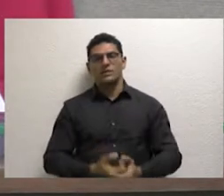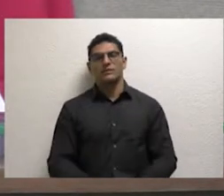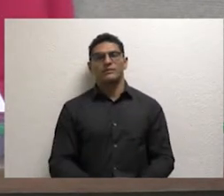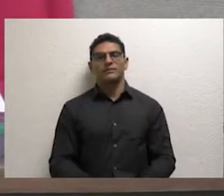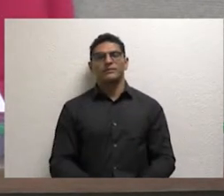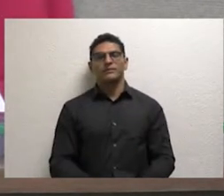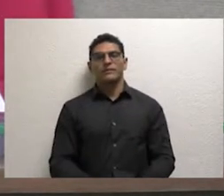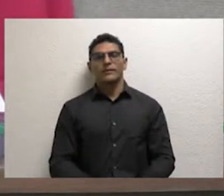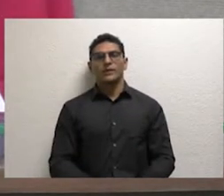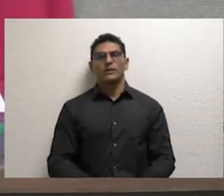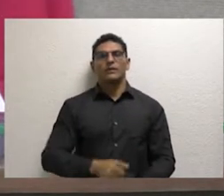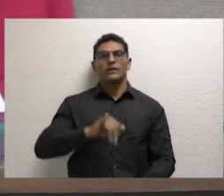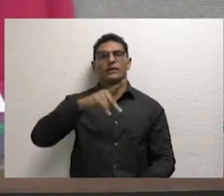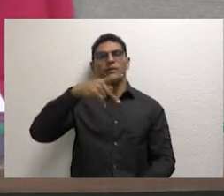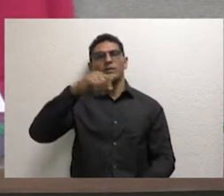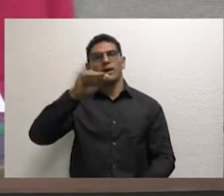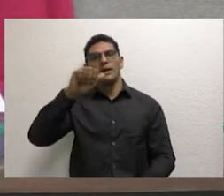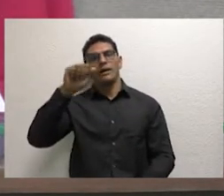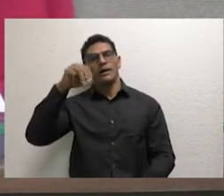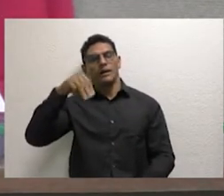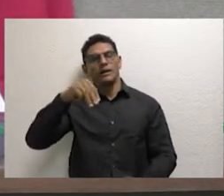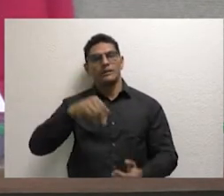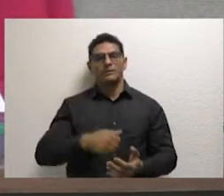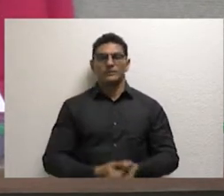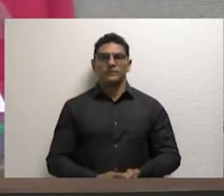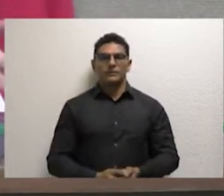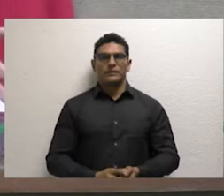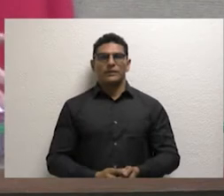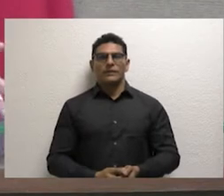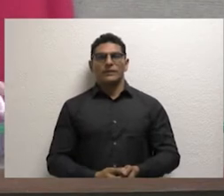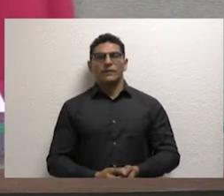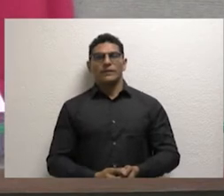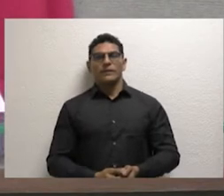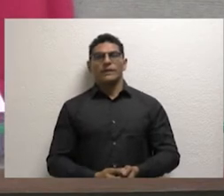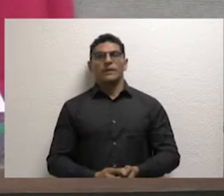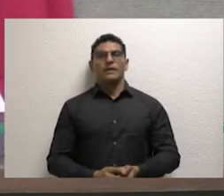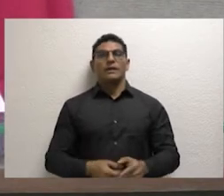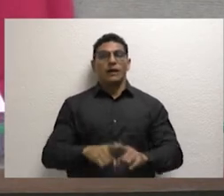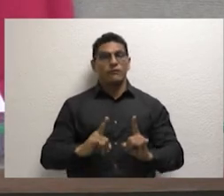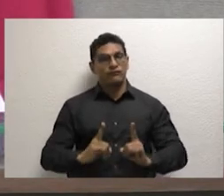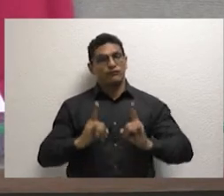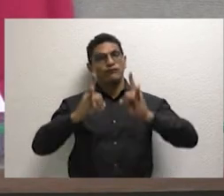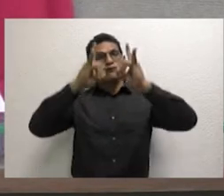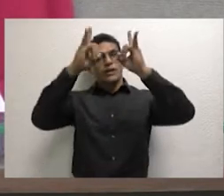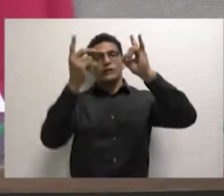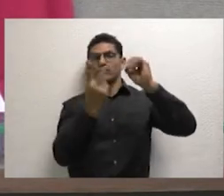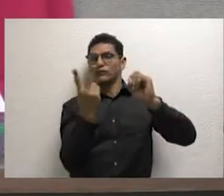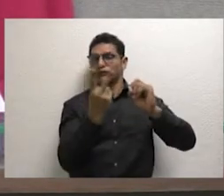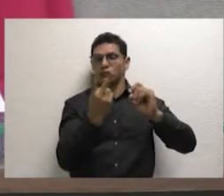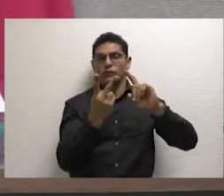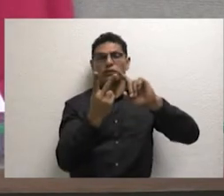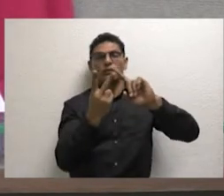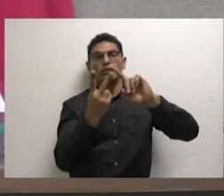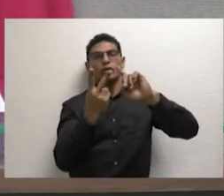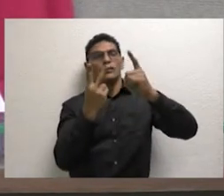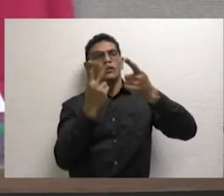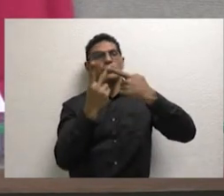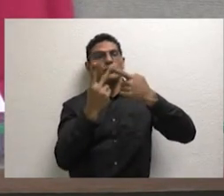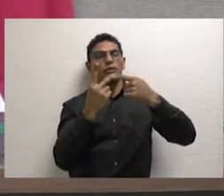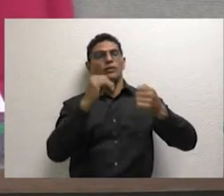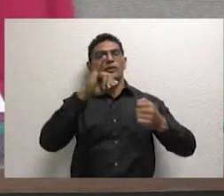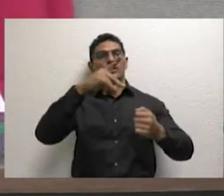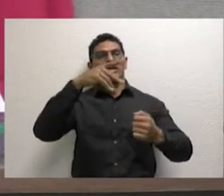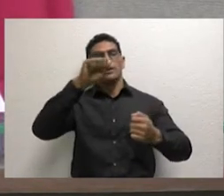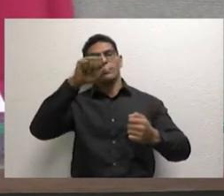prédio do Ipaã, foi inaugurado, então, esse prédio, que serve para o Ipaã, e serve também para a defensoria pública.